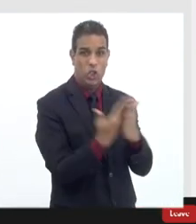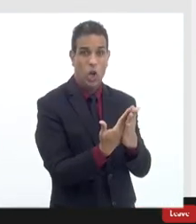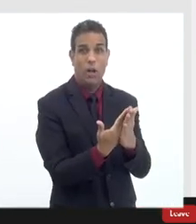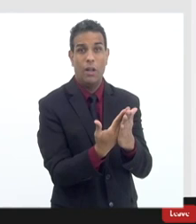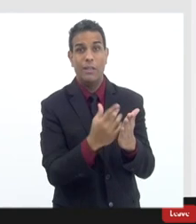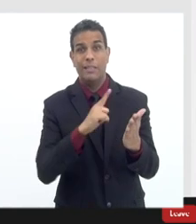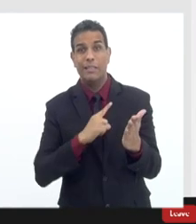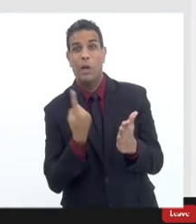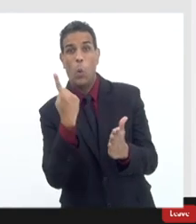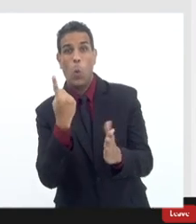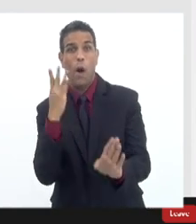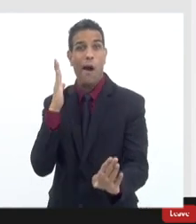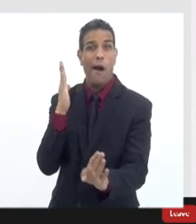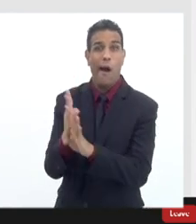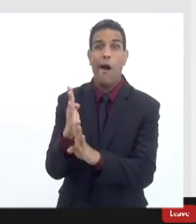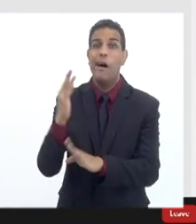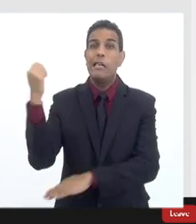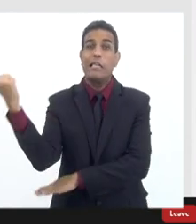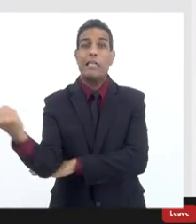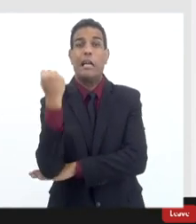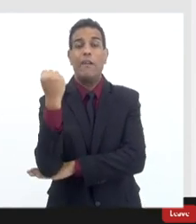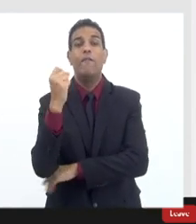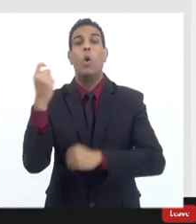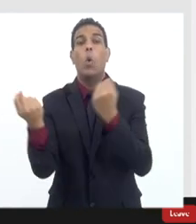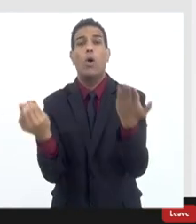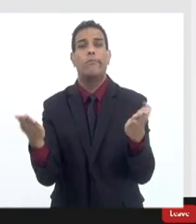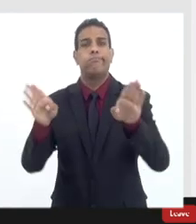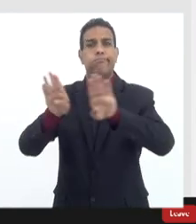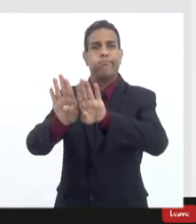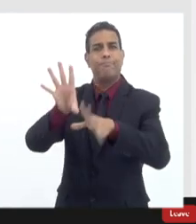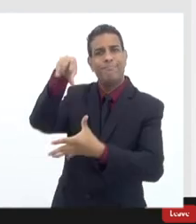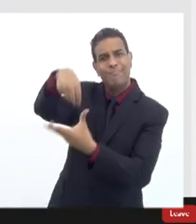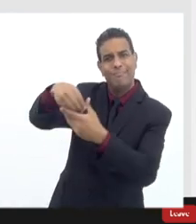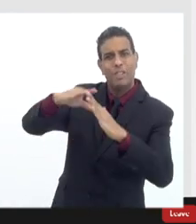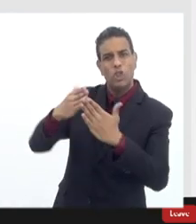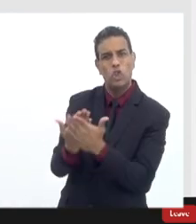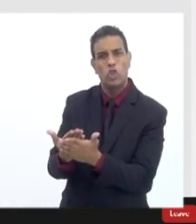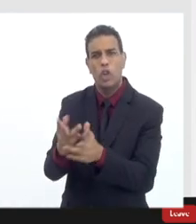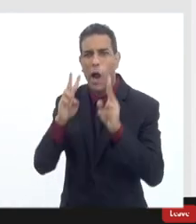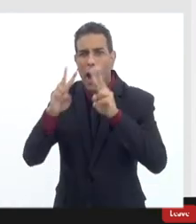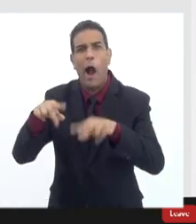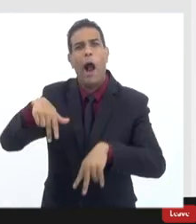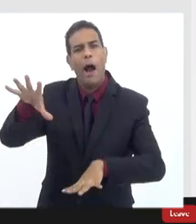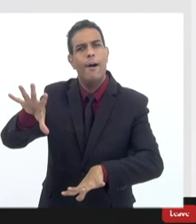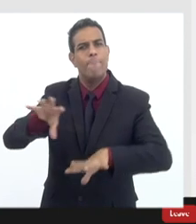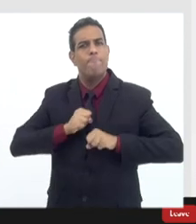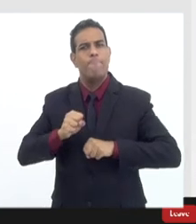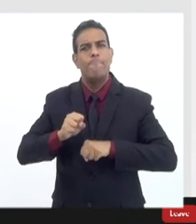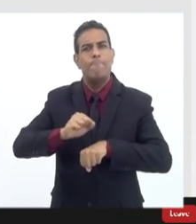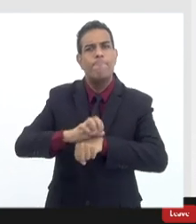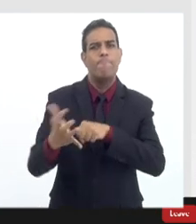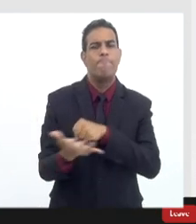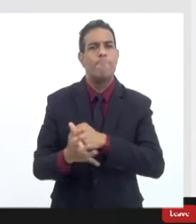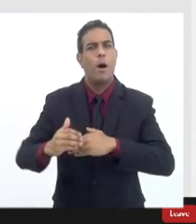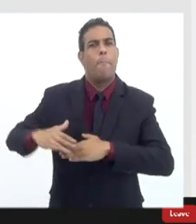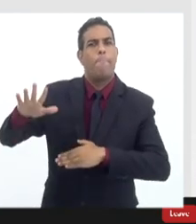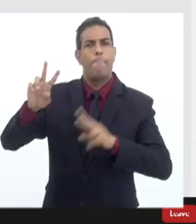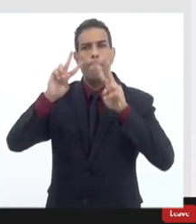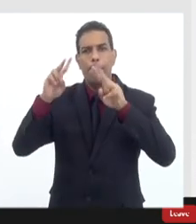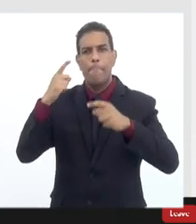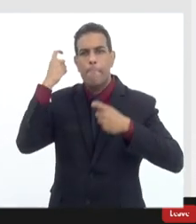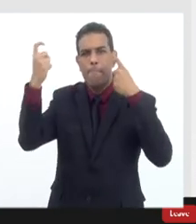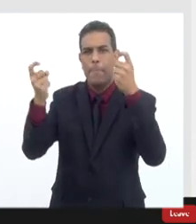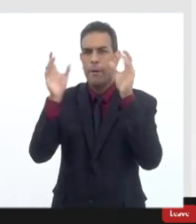menos, tem um problema grave de ventilação na rede estadual, né? Então, isso é algo que nos